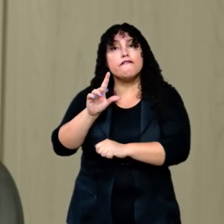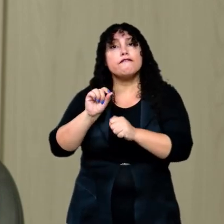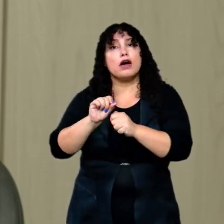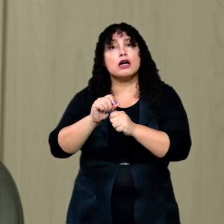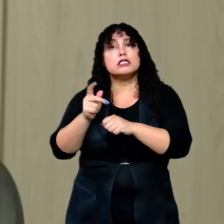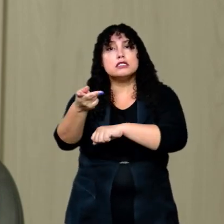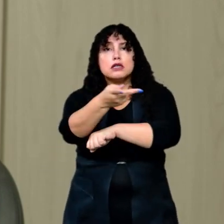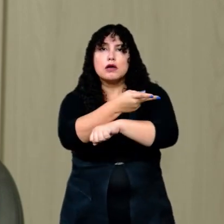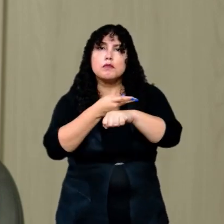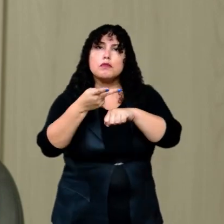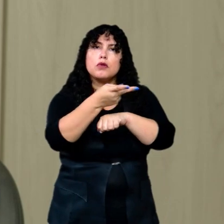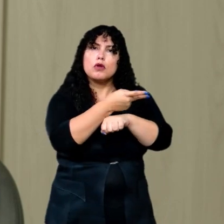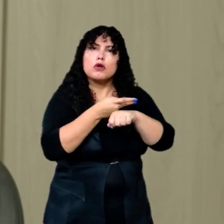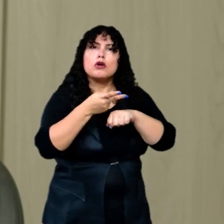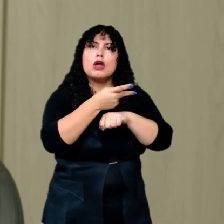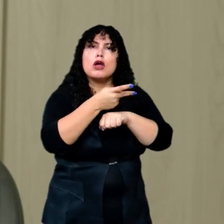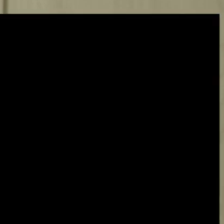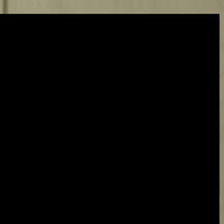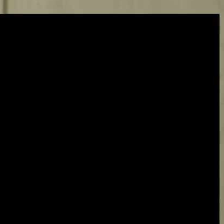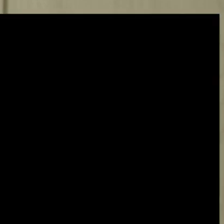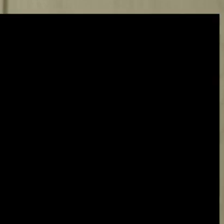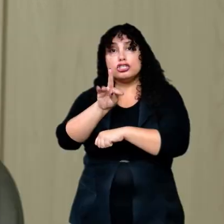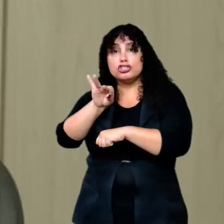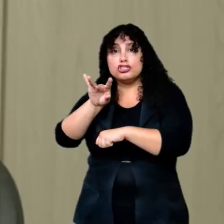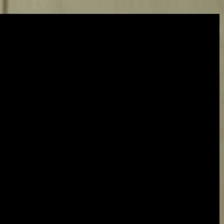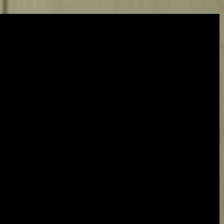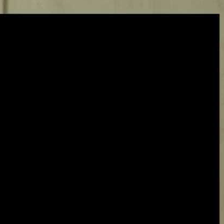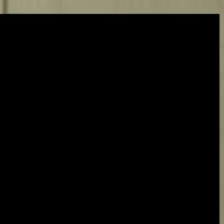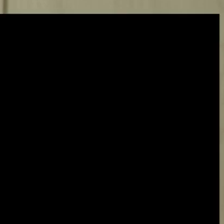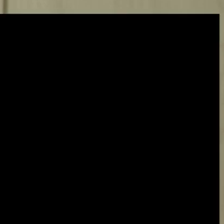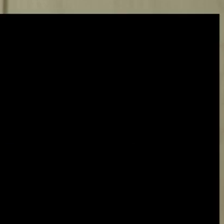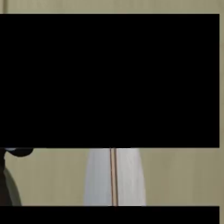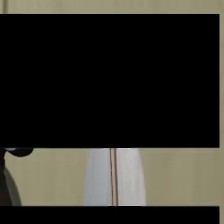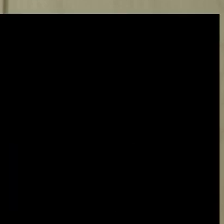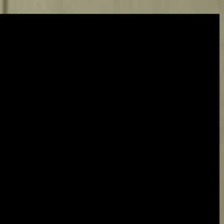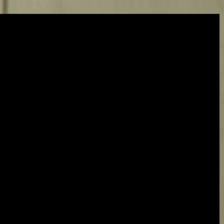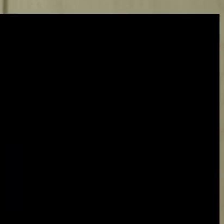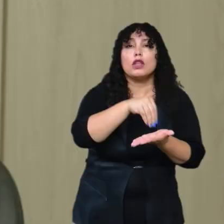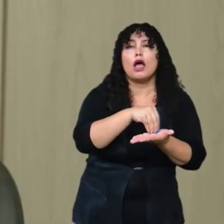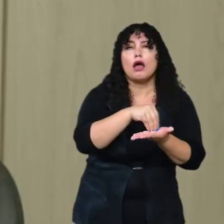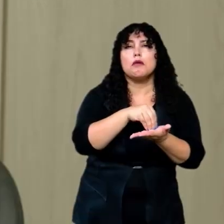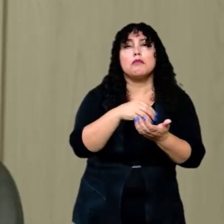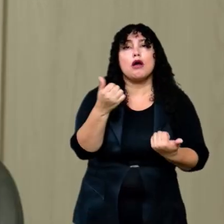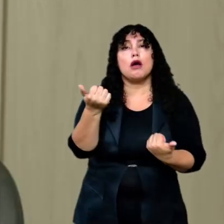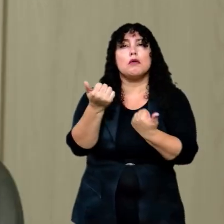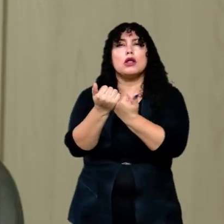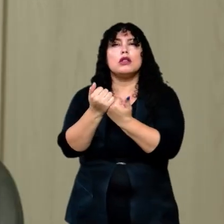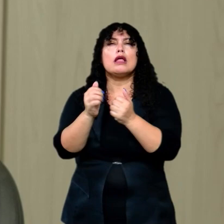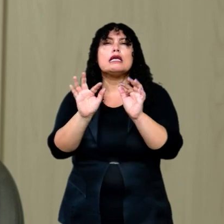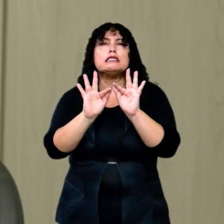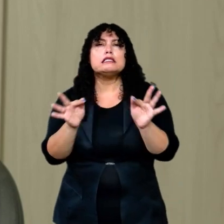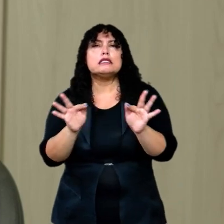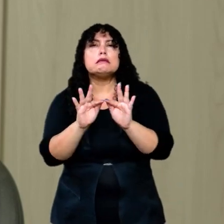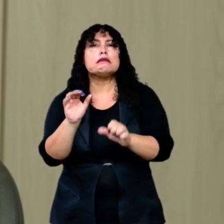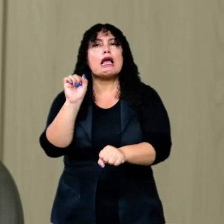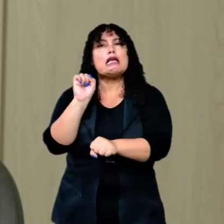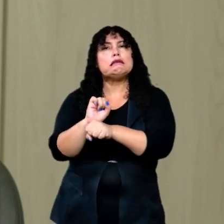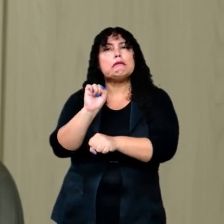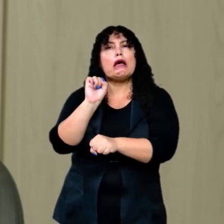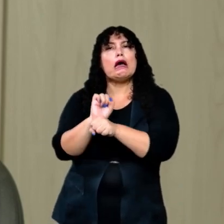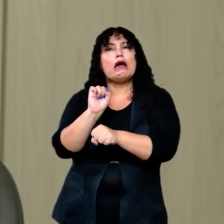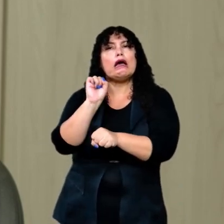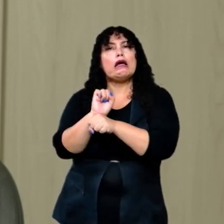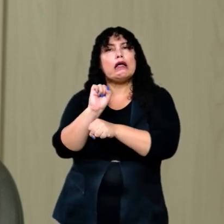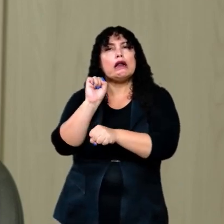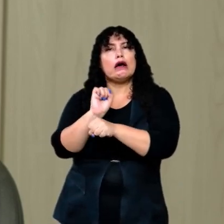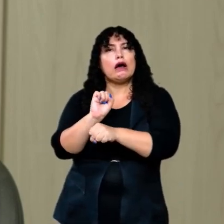essa busca ativa, né, do NAPNE, para o NAPNE auxiliá-lo, não ficar simplesmente também, às vezes, esperando, né?